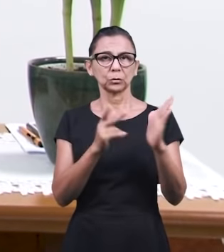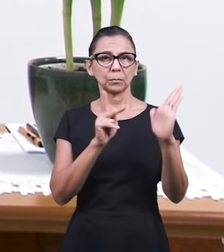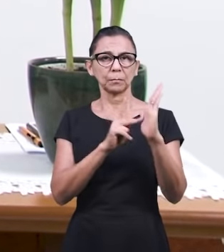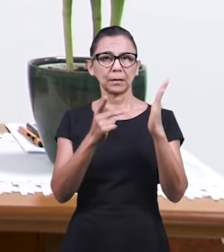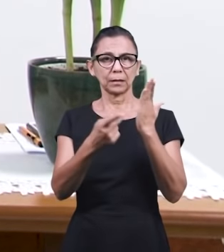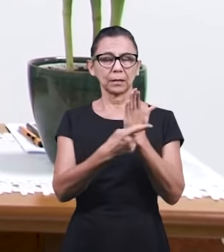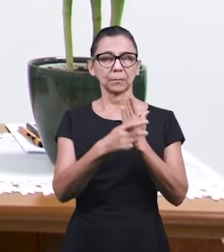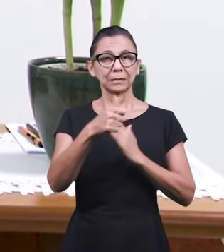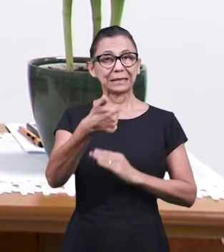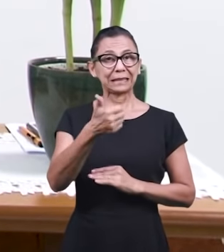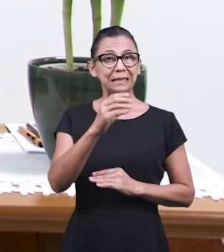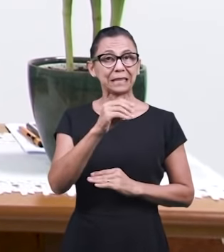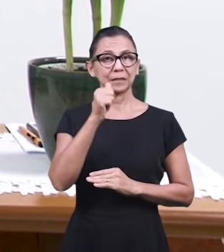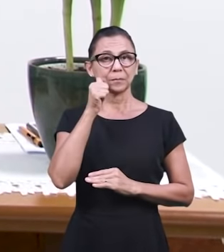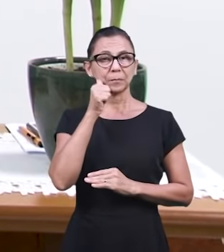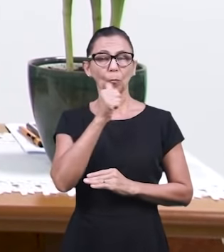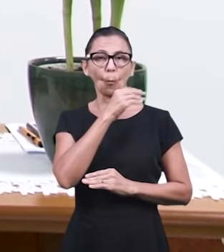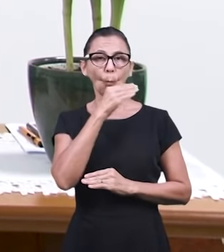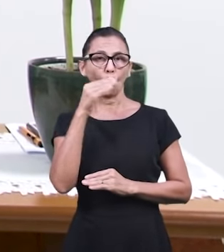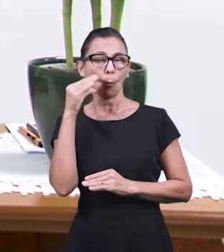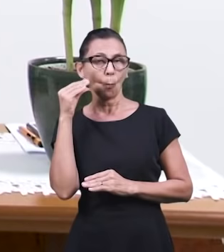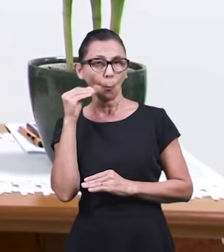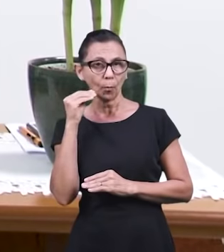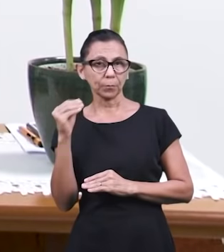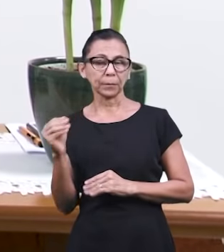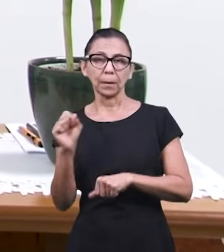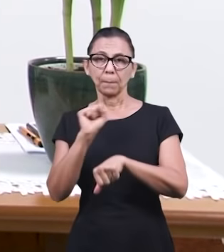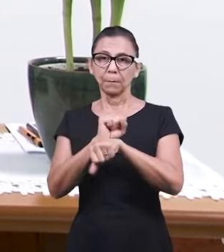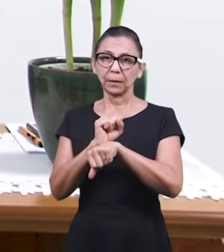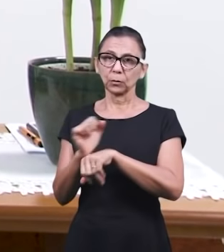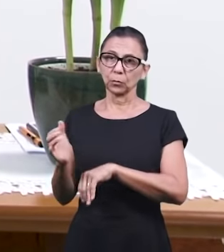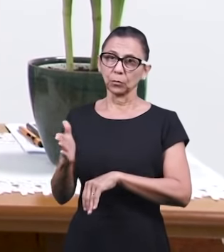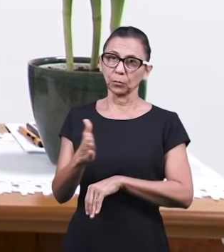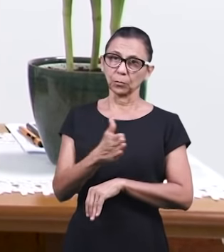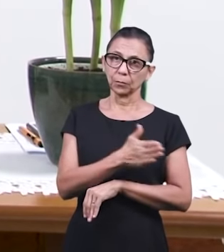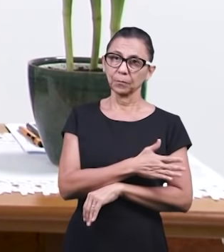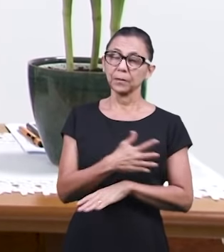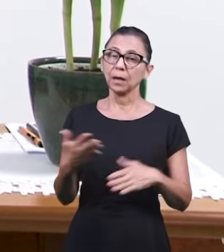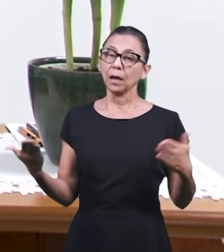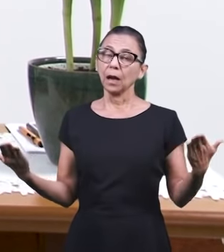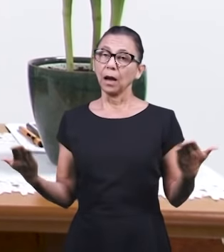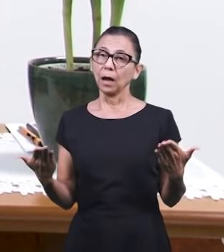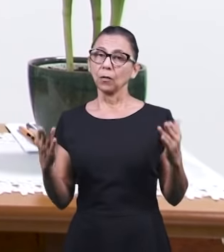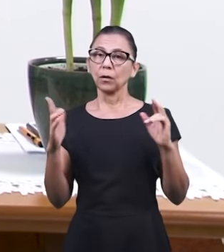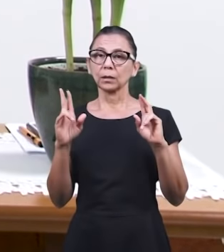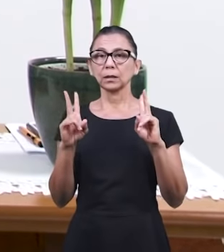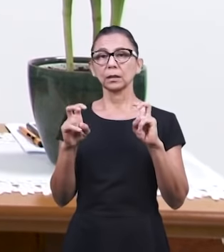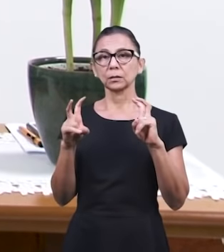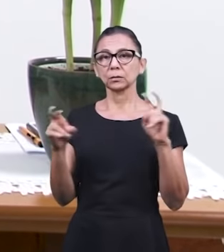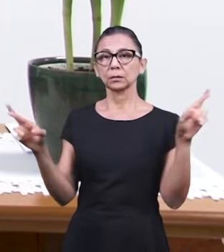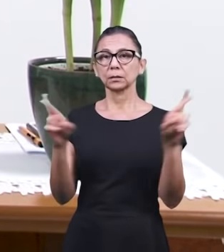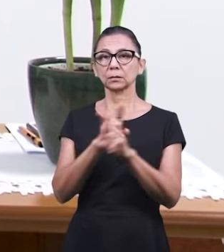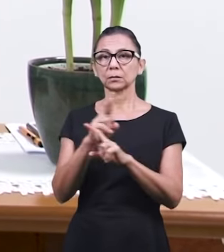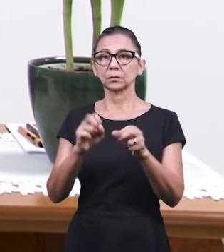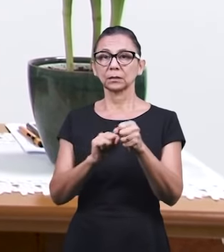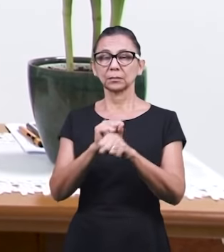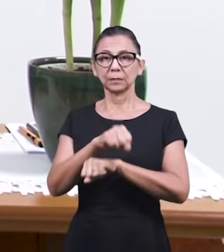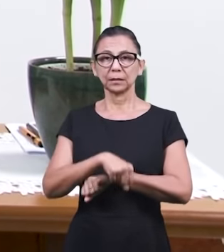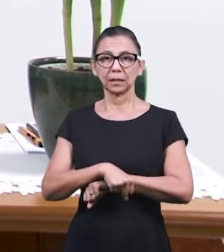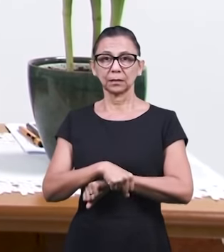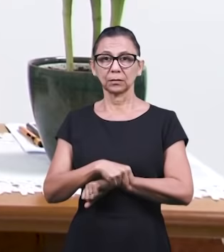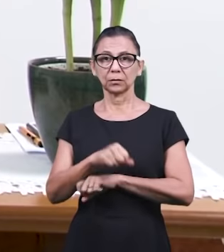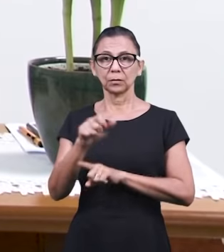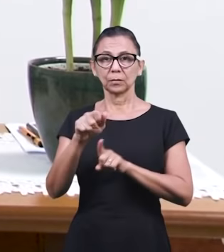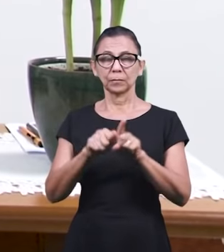10 virgens e entramos então com os assuntos relacionados do seminário que tivemos no dia 5 de junho